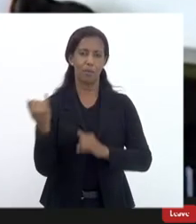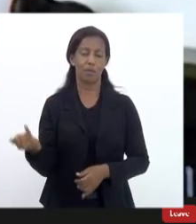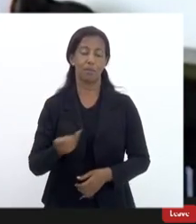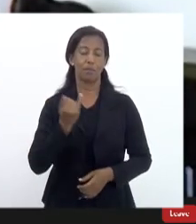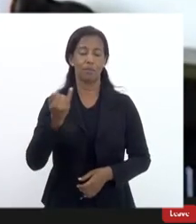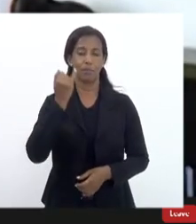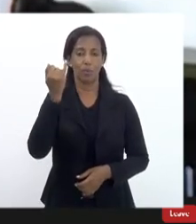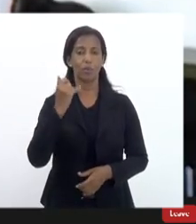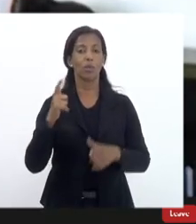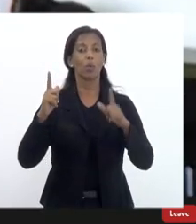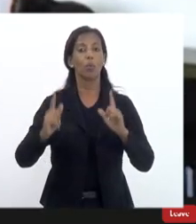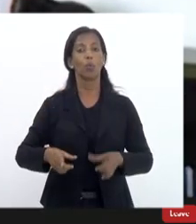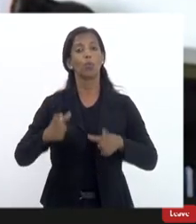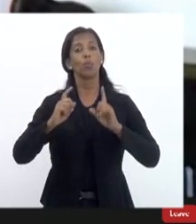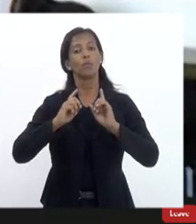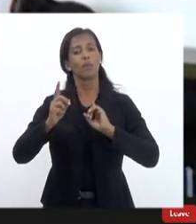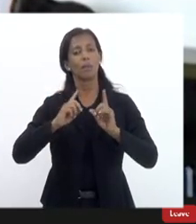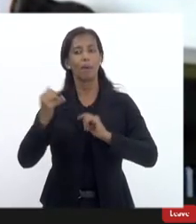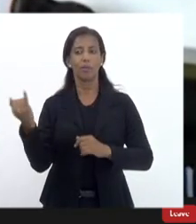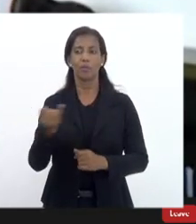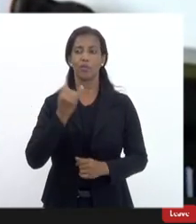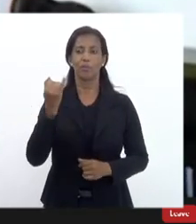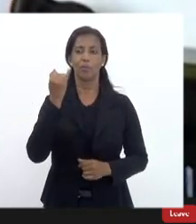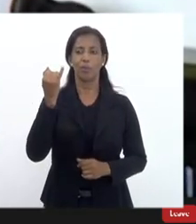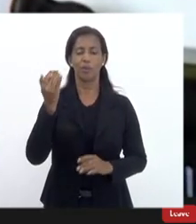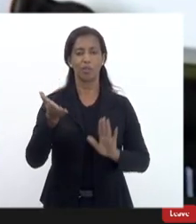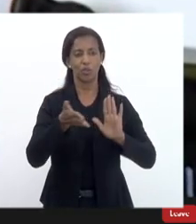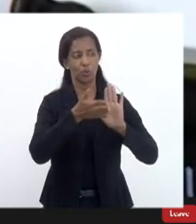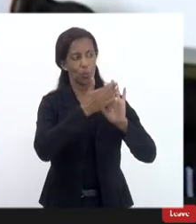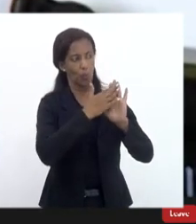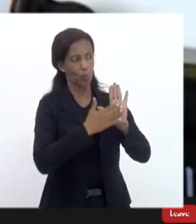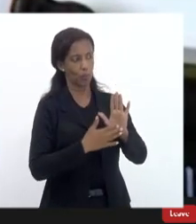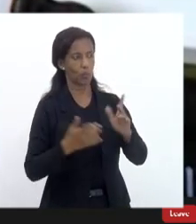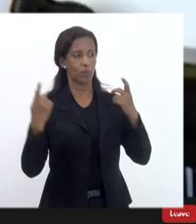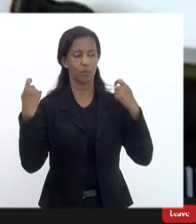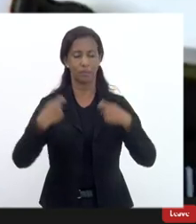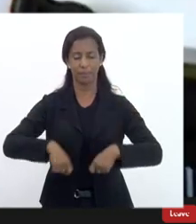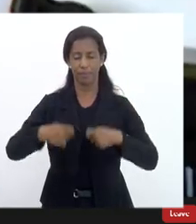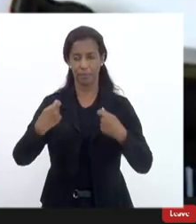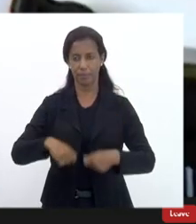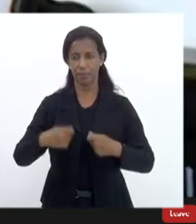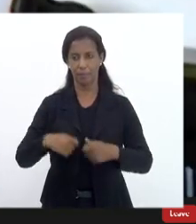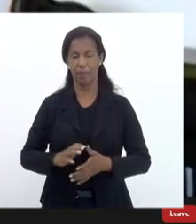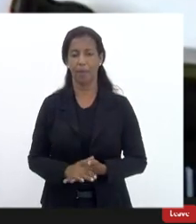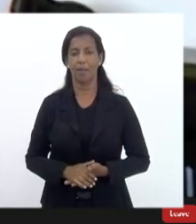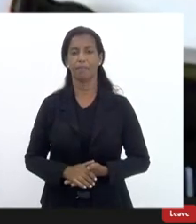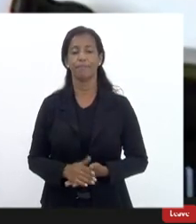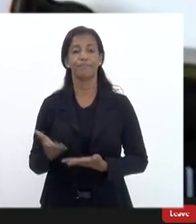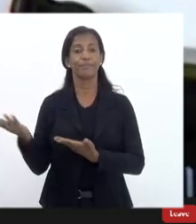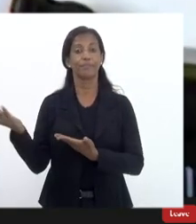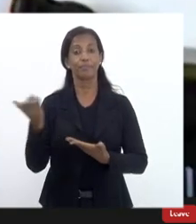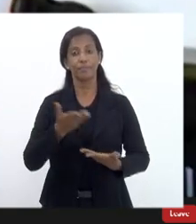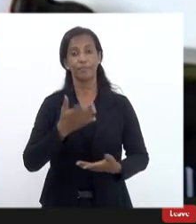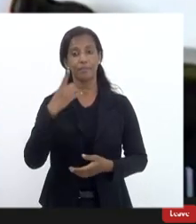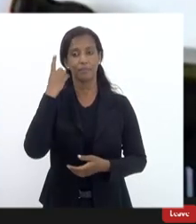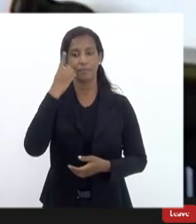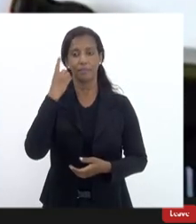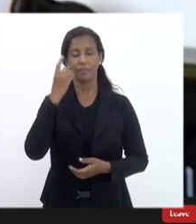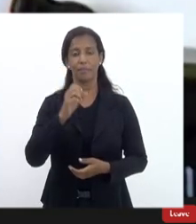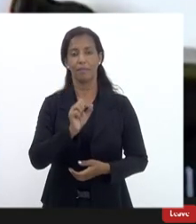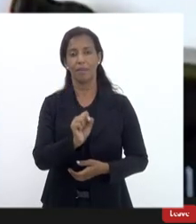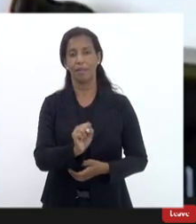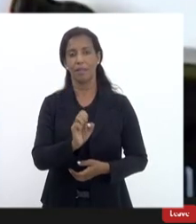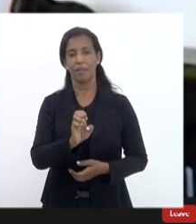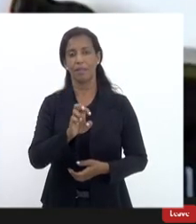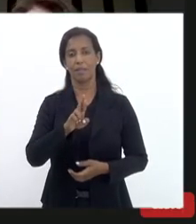mostra como o debate sobre os protocolos continua sendo extremamente necessário. Então eu passo agora a palavra para o deputado Sérgio